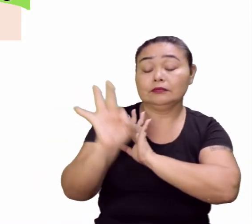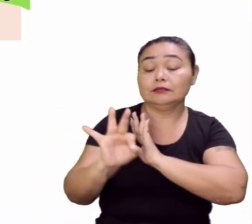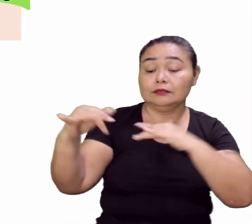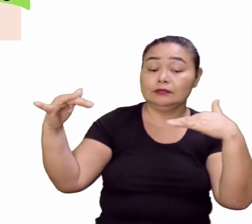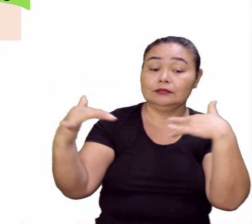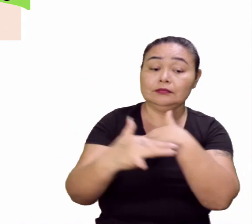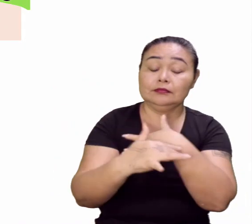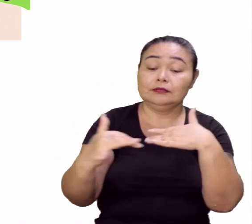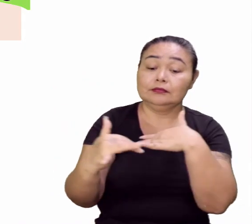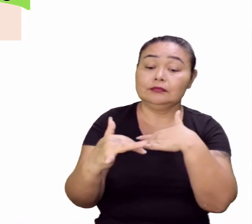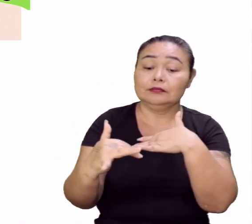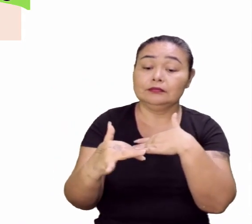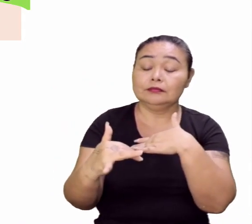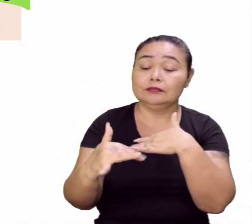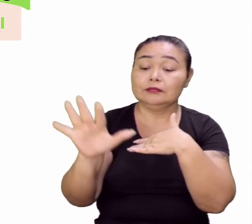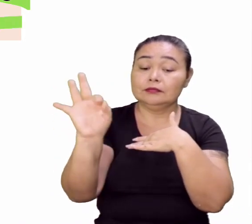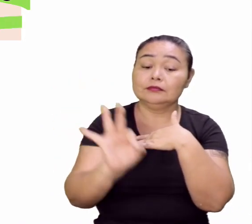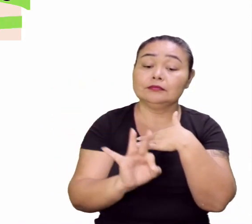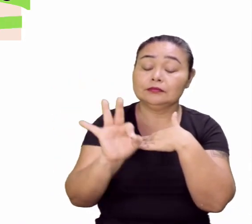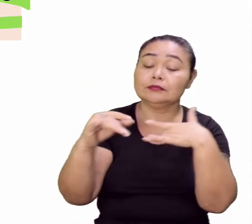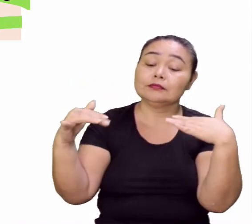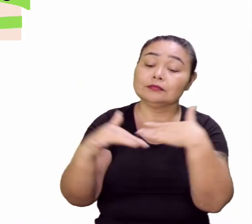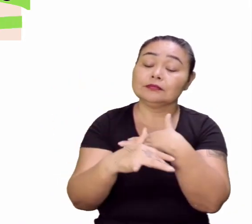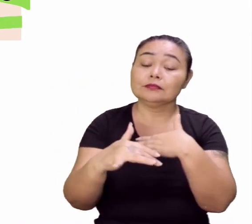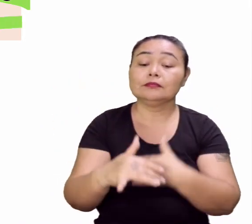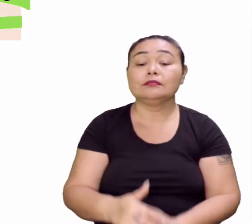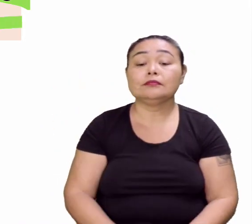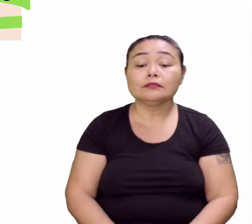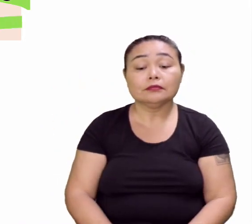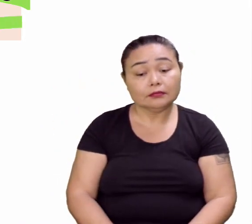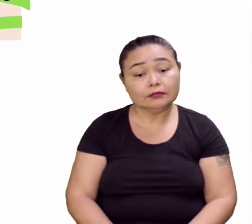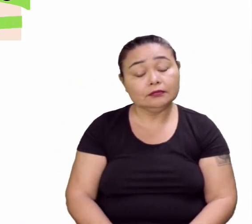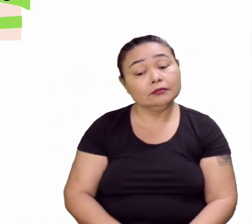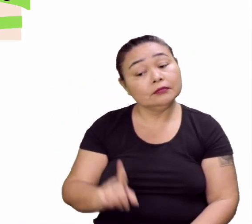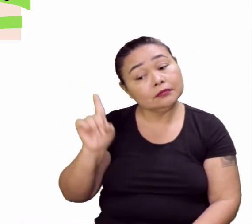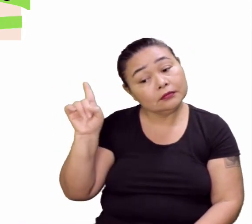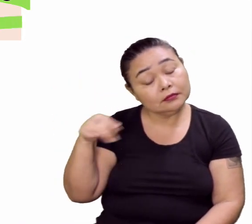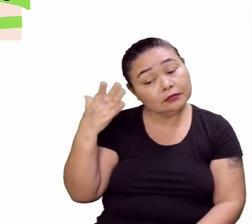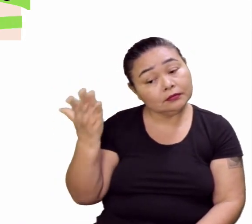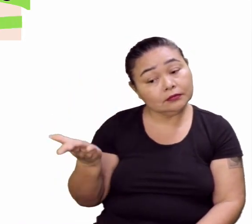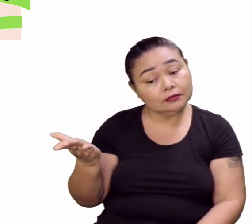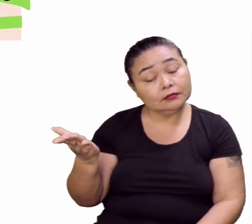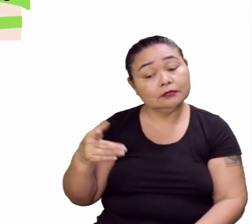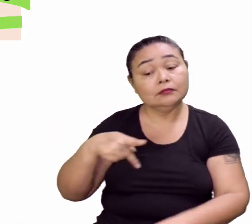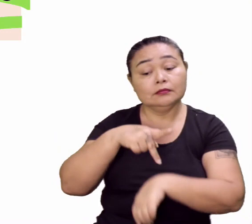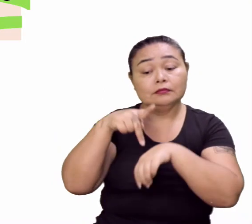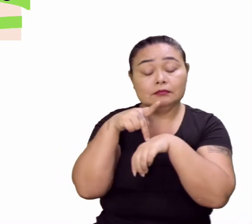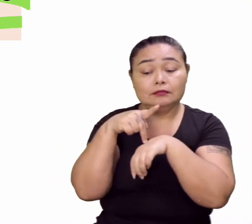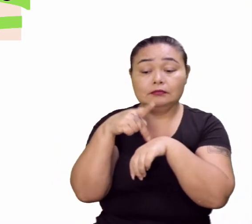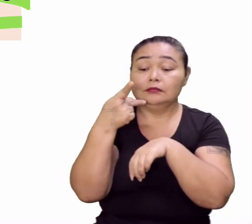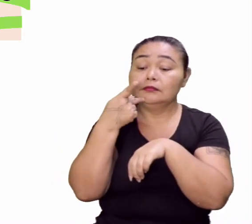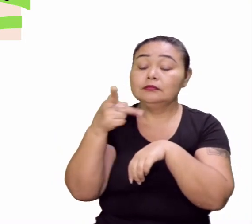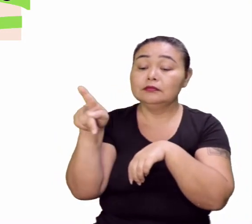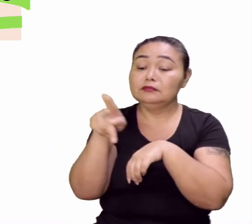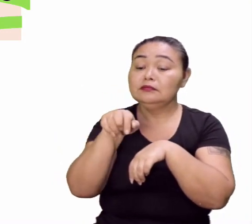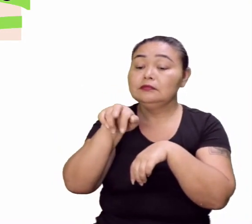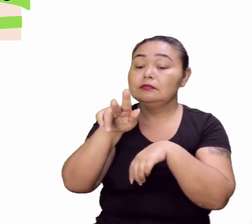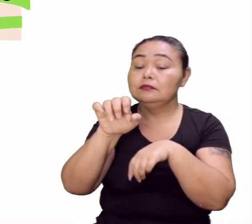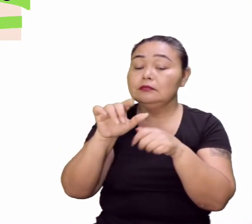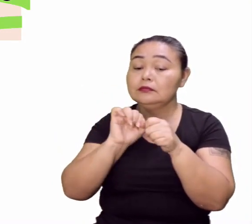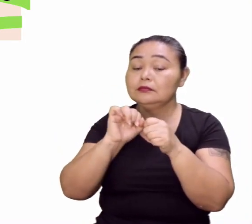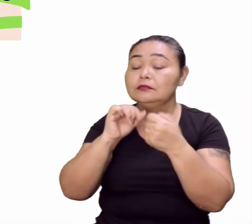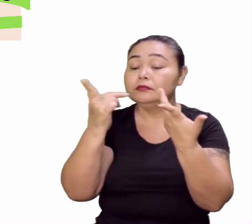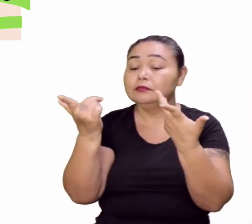Baixas taxas de urbanização. É a situação desses países, como o professor Jorge falou, na